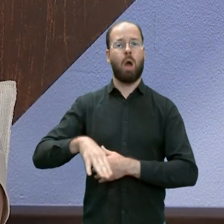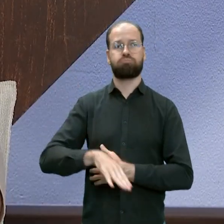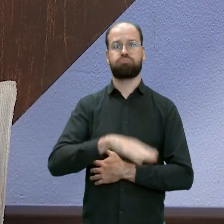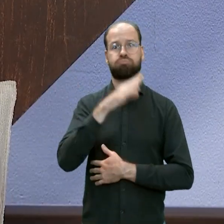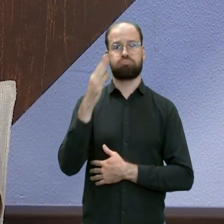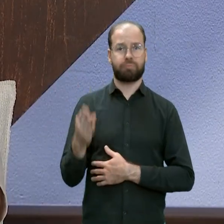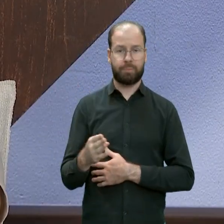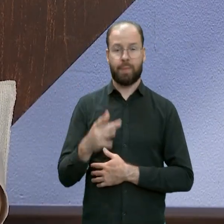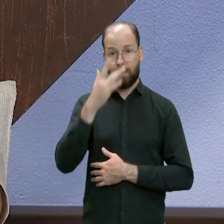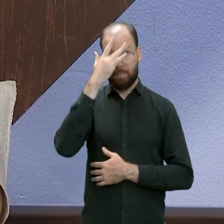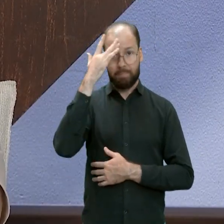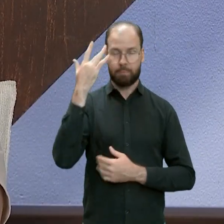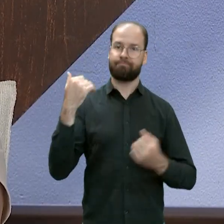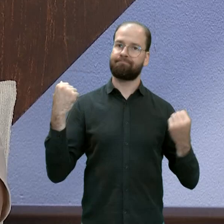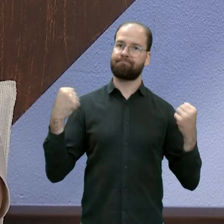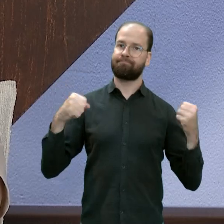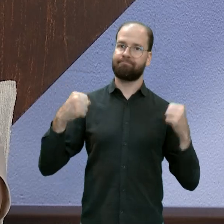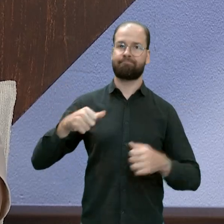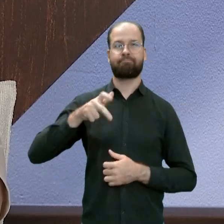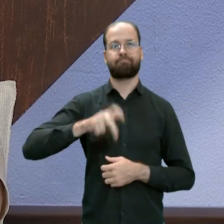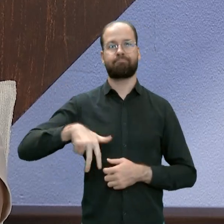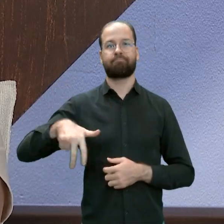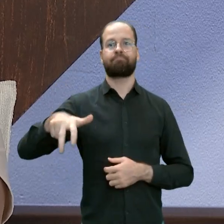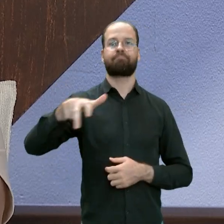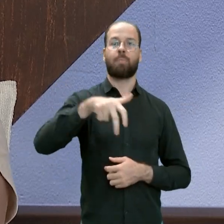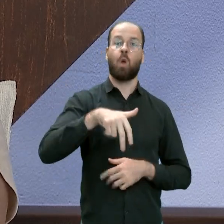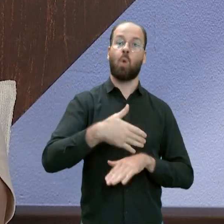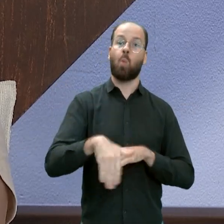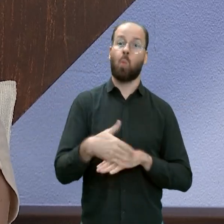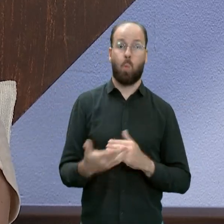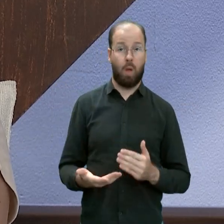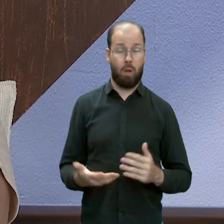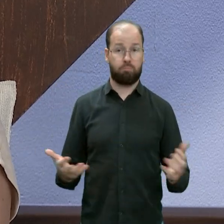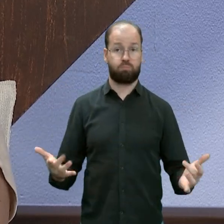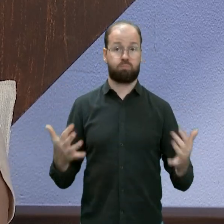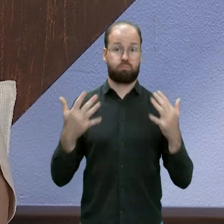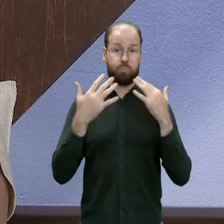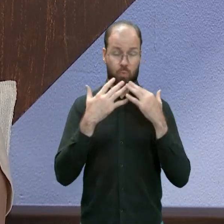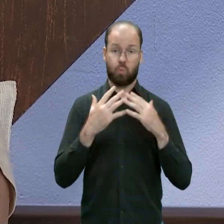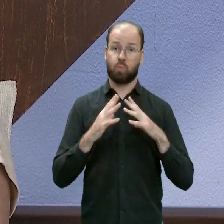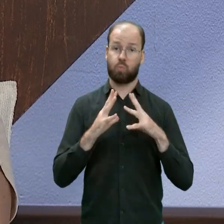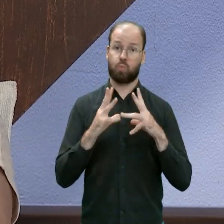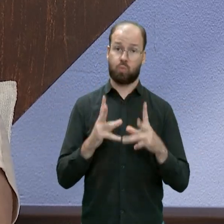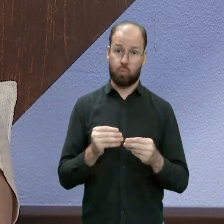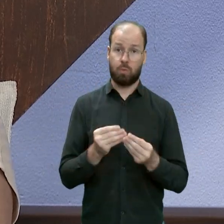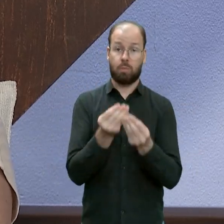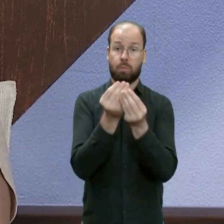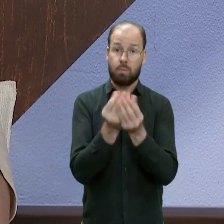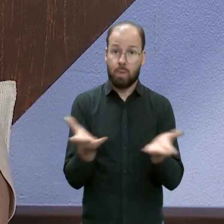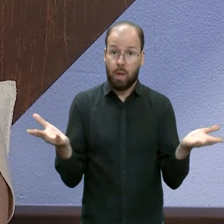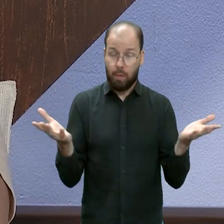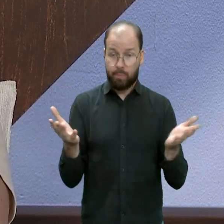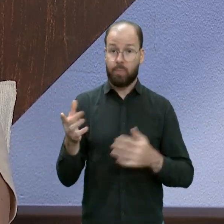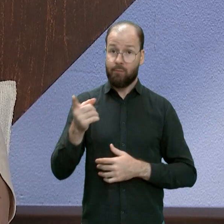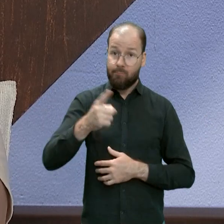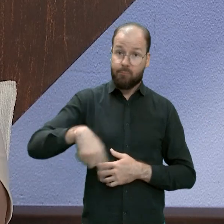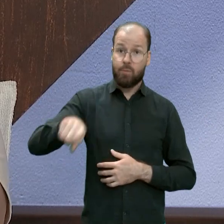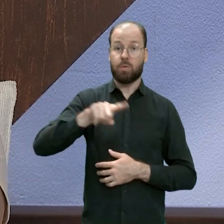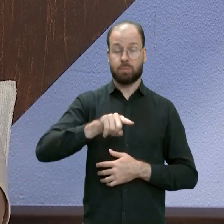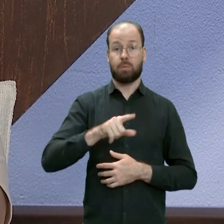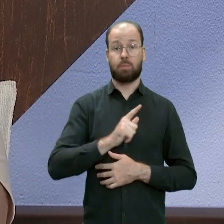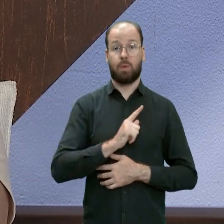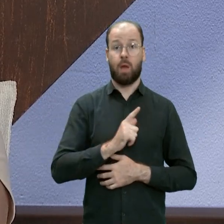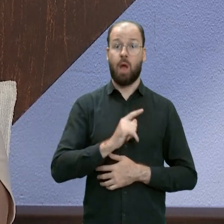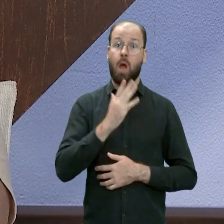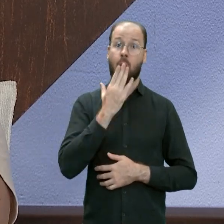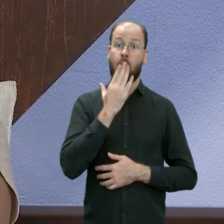faz exercício na rua. Então, tudo isso vai ficar à mão. Então, você vai ter a opção